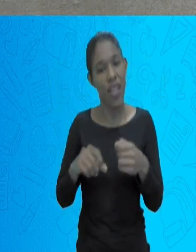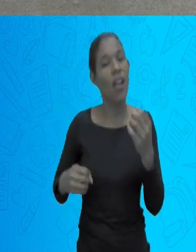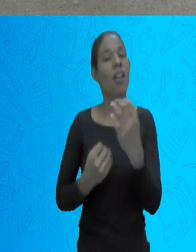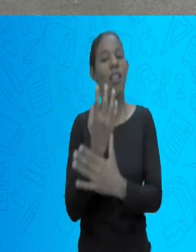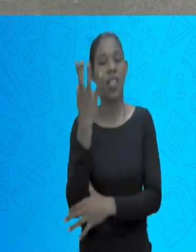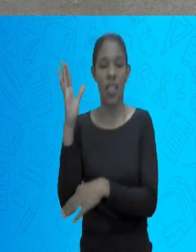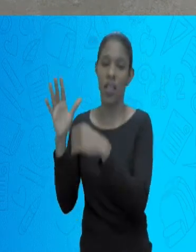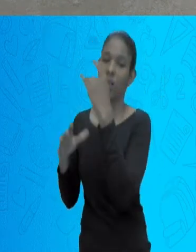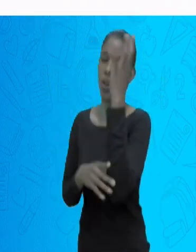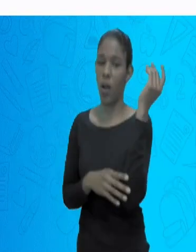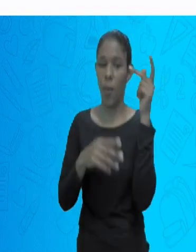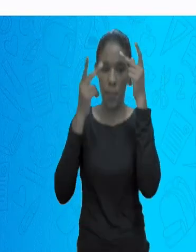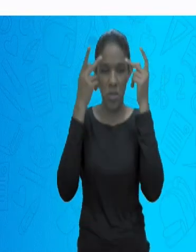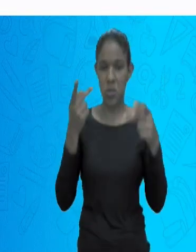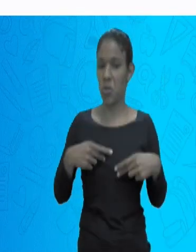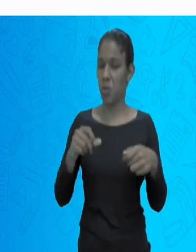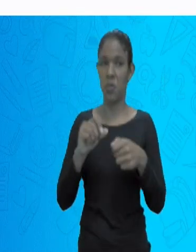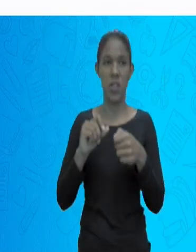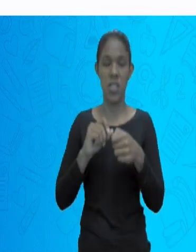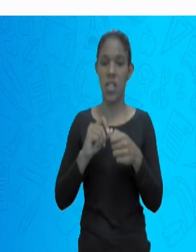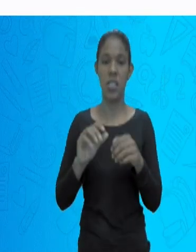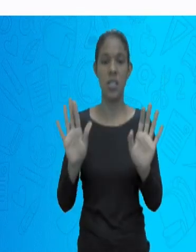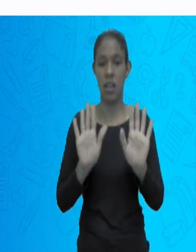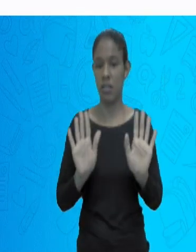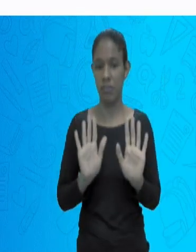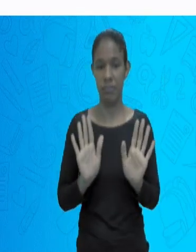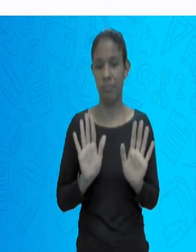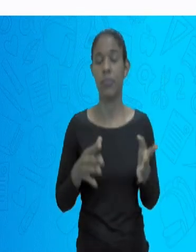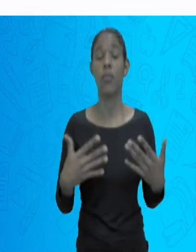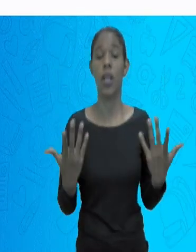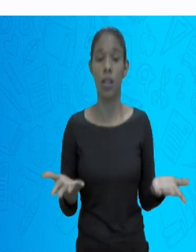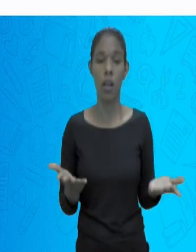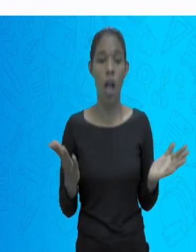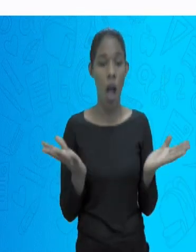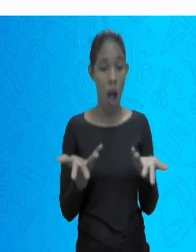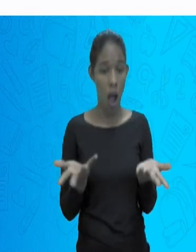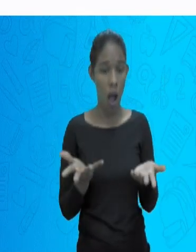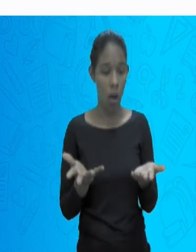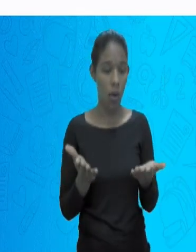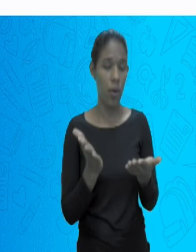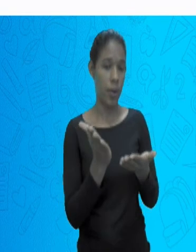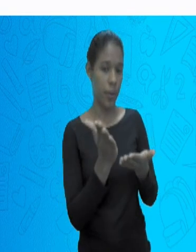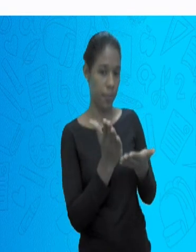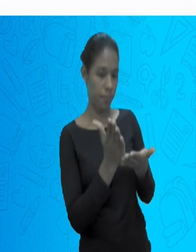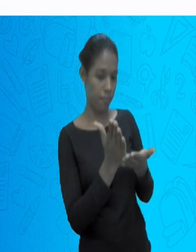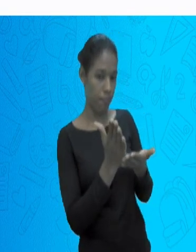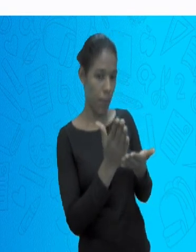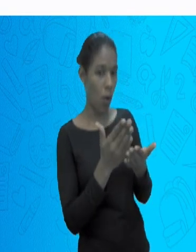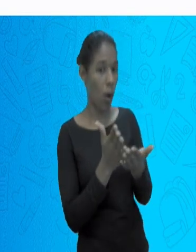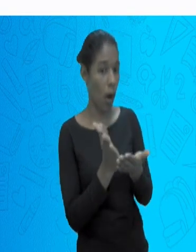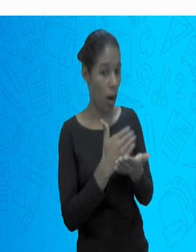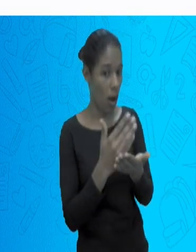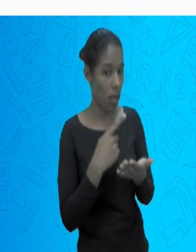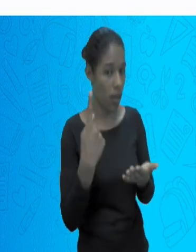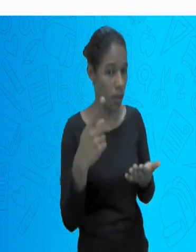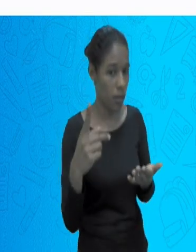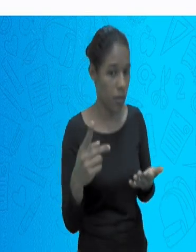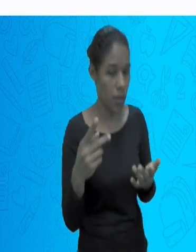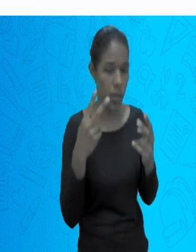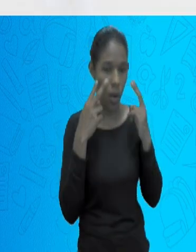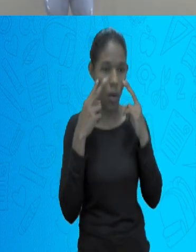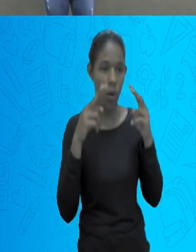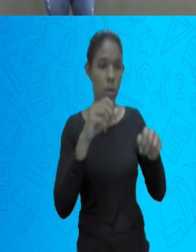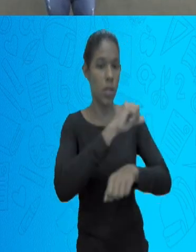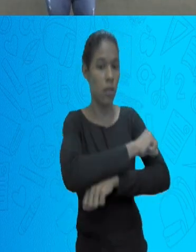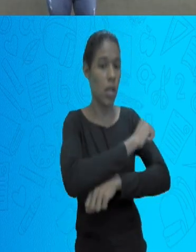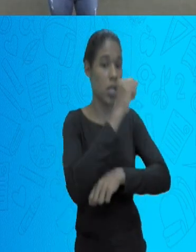os elementos da paisagem ao olhar pela janela da sua casa. Então, observe e perceba